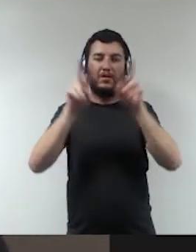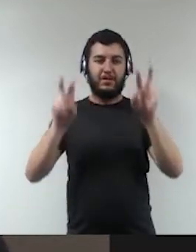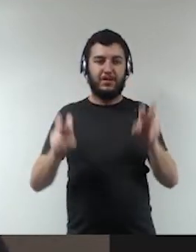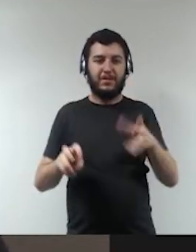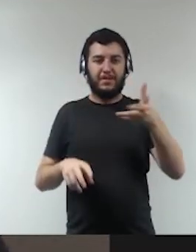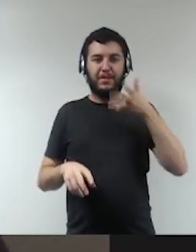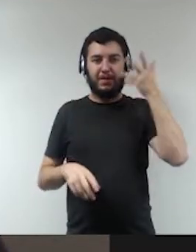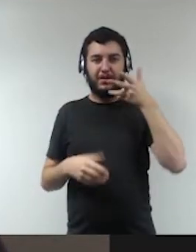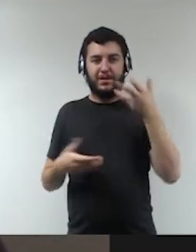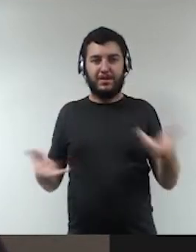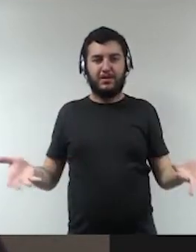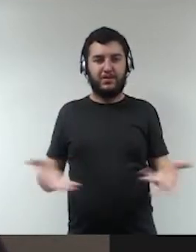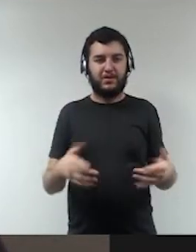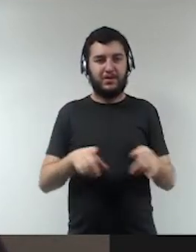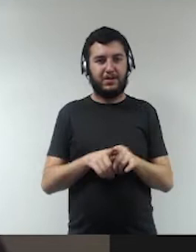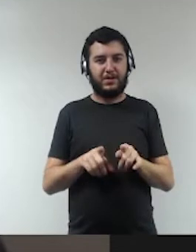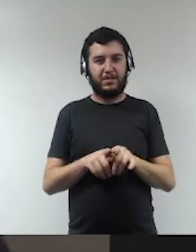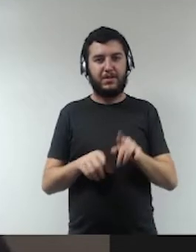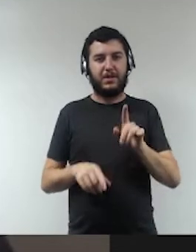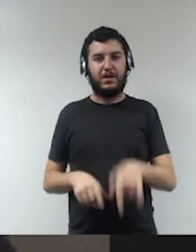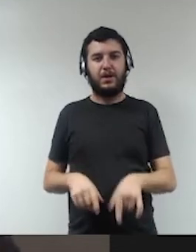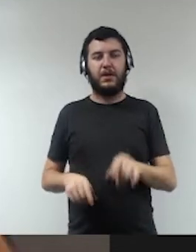Poder